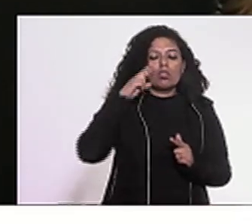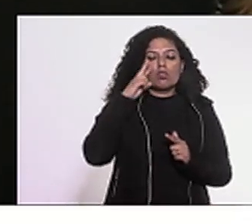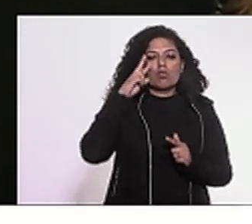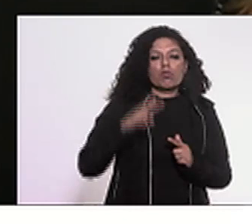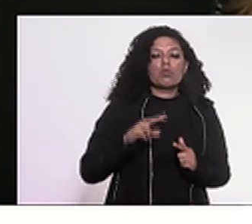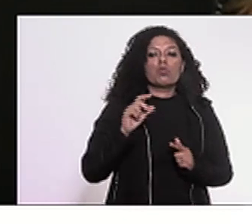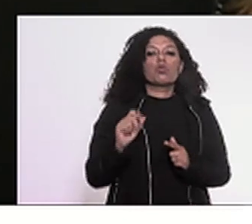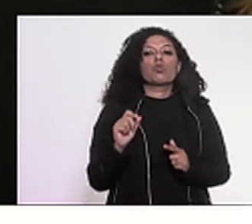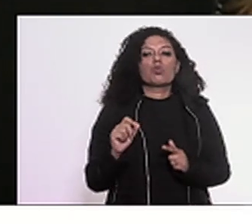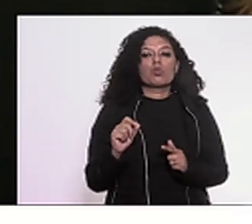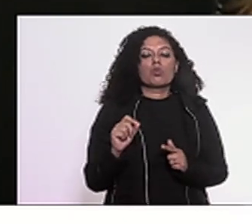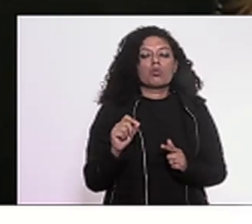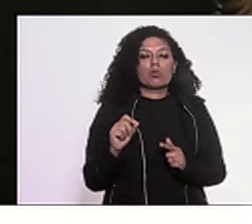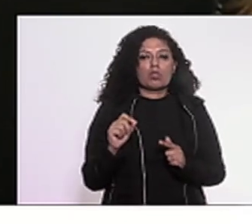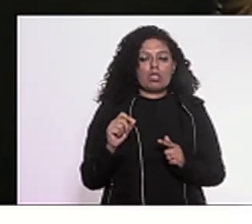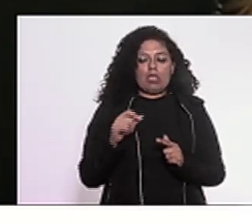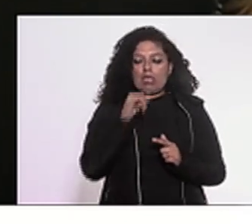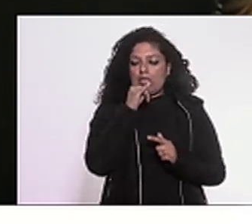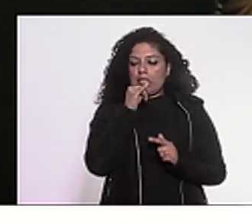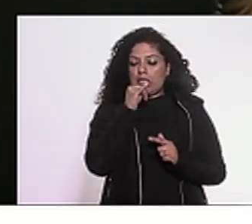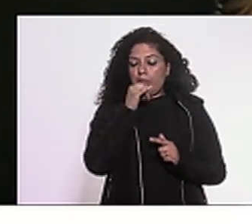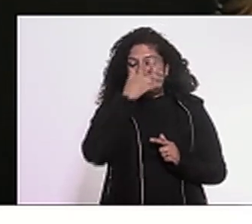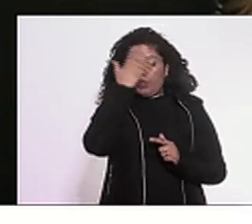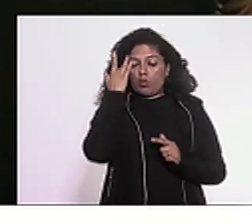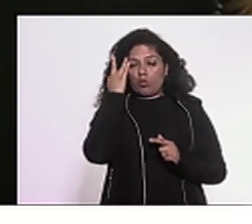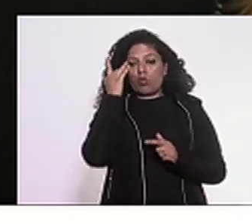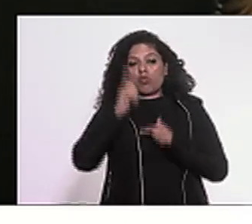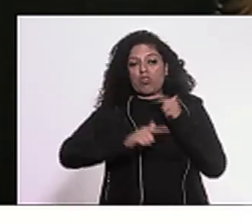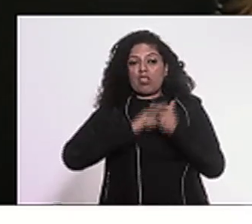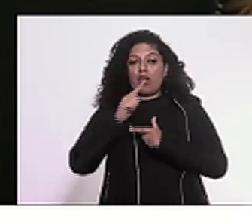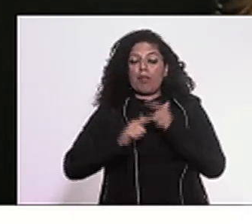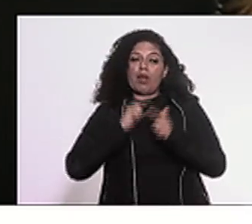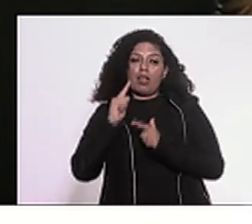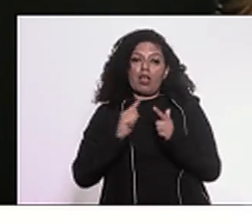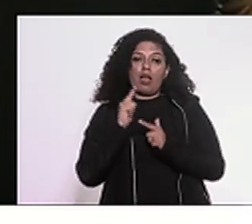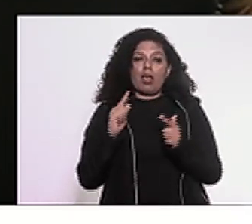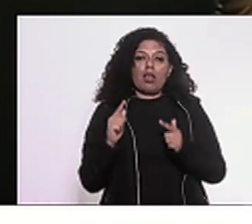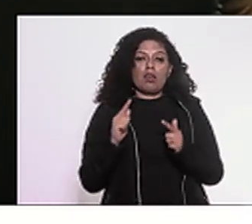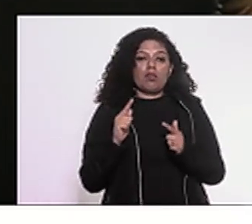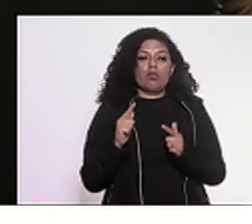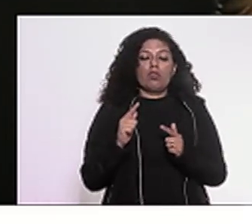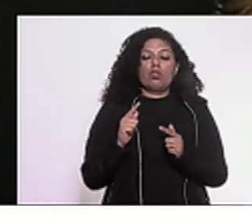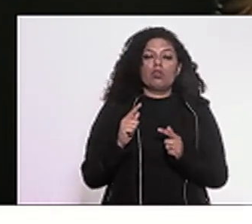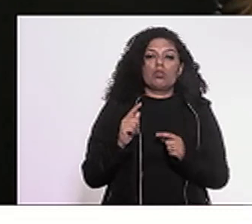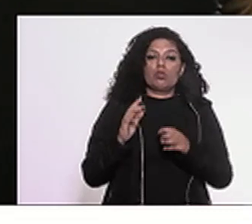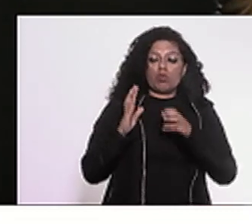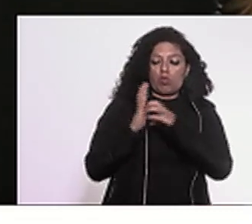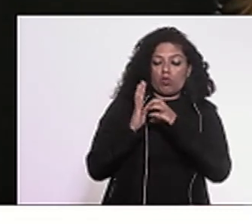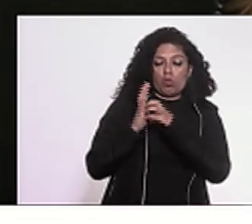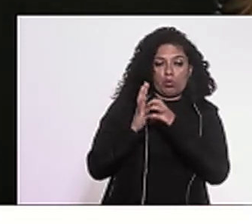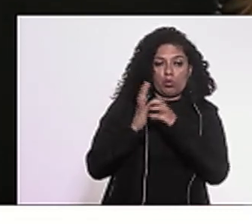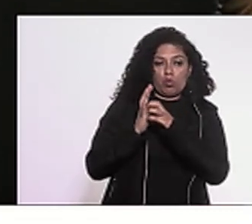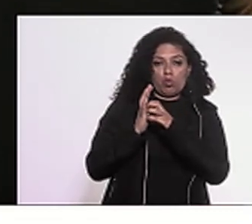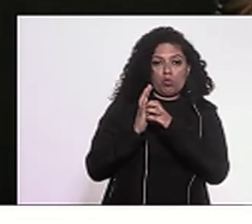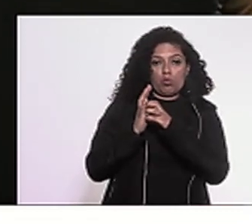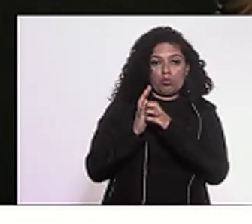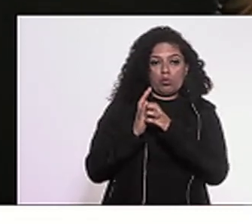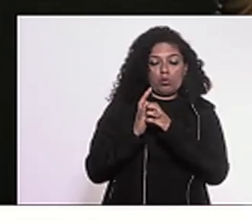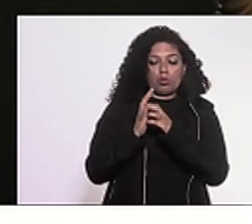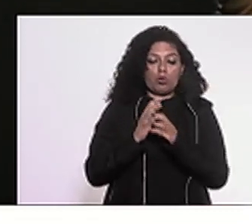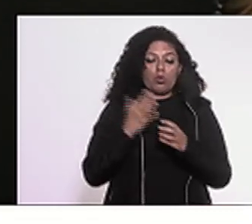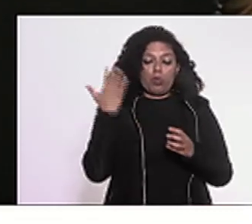órgão. Os cargos comissionados tinham que ser estritamente de servidores públicos do órgão